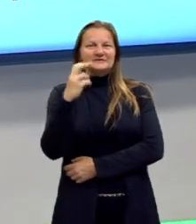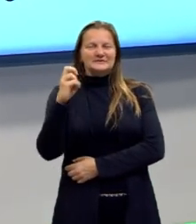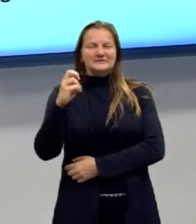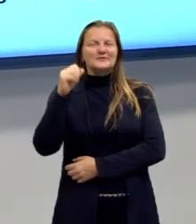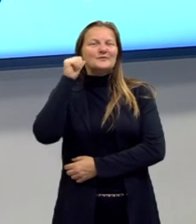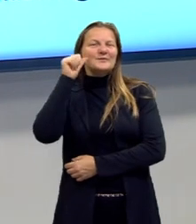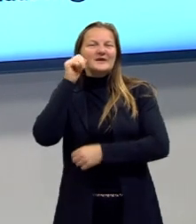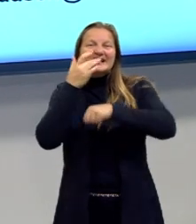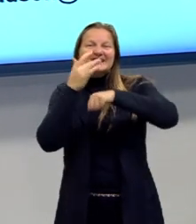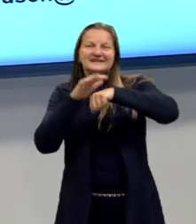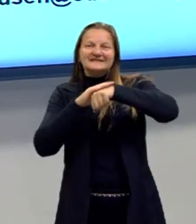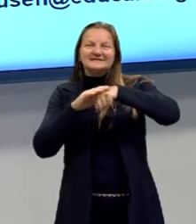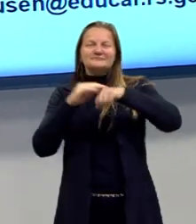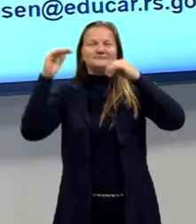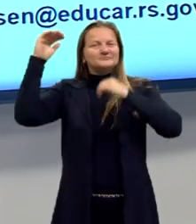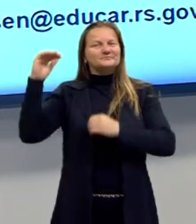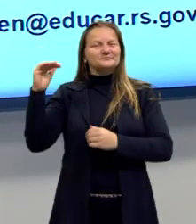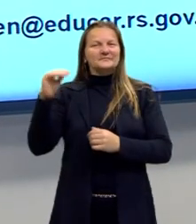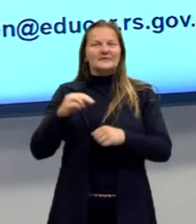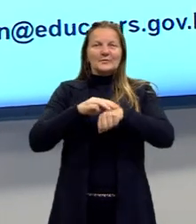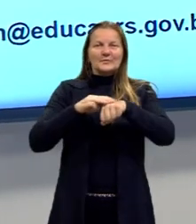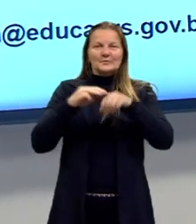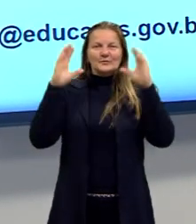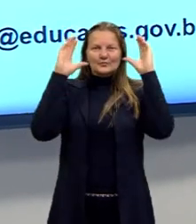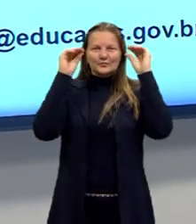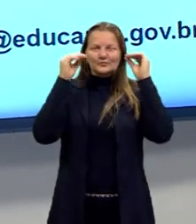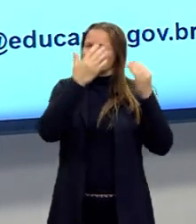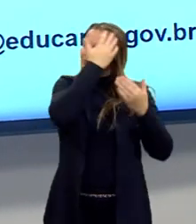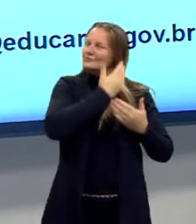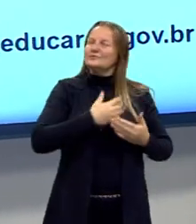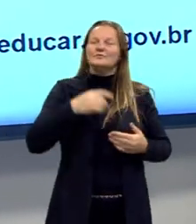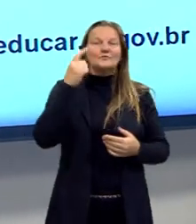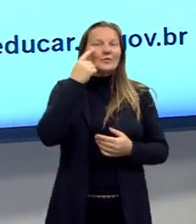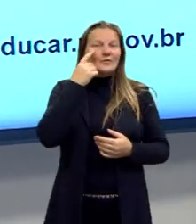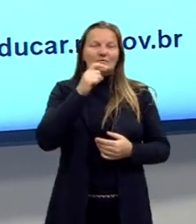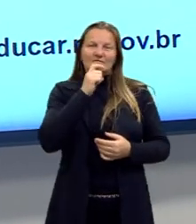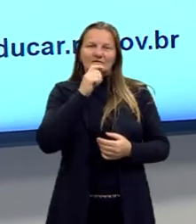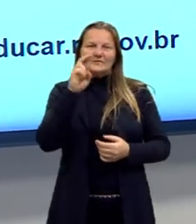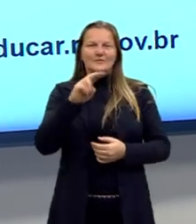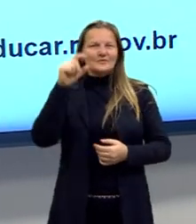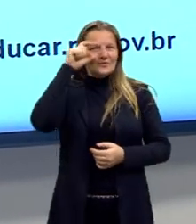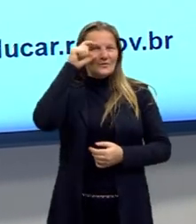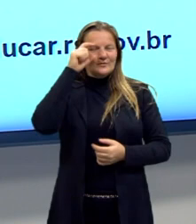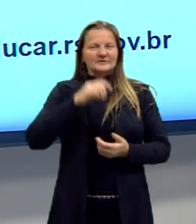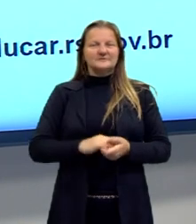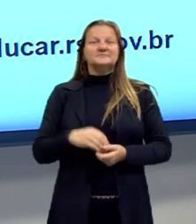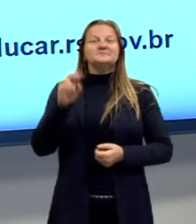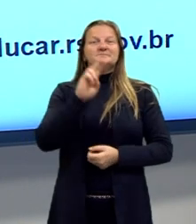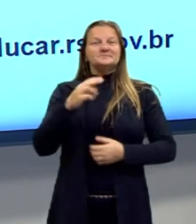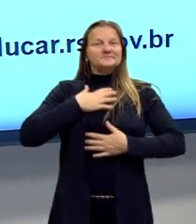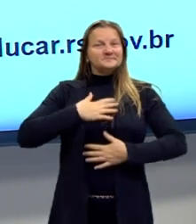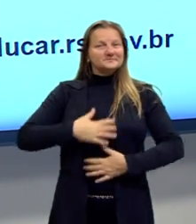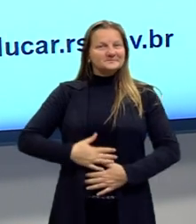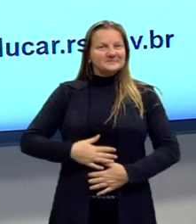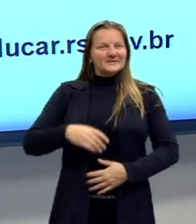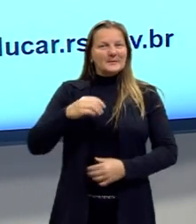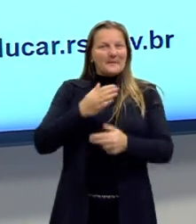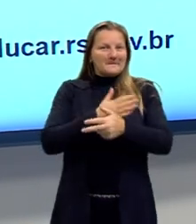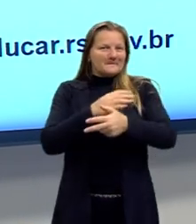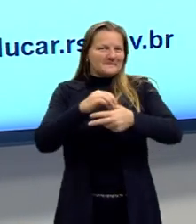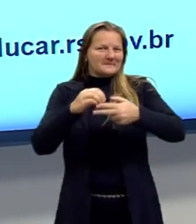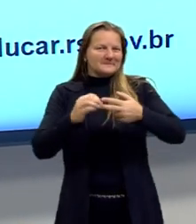branca de baixa estatura cabelos castanhos escuros olhos verdes uso óculos utilizando a camiseta